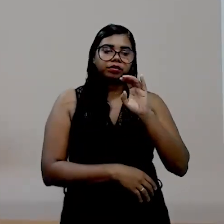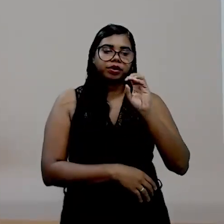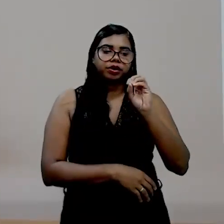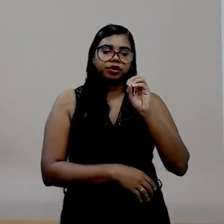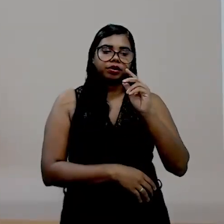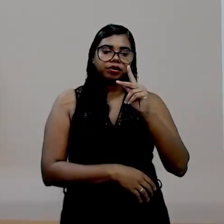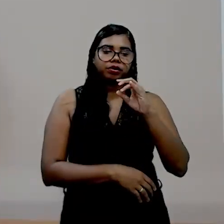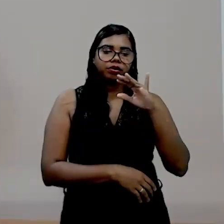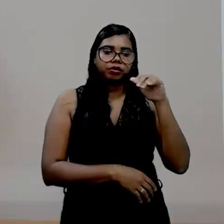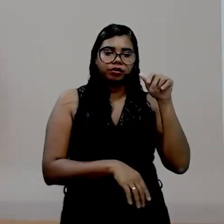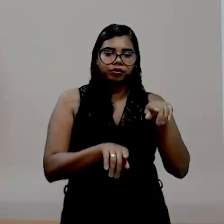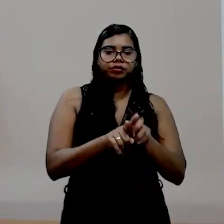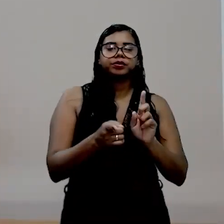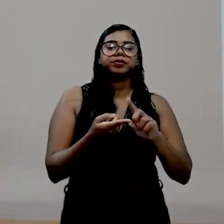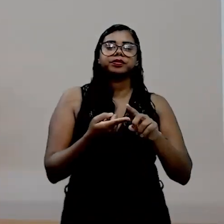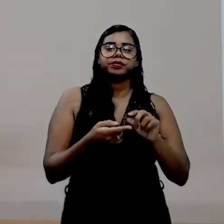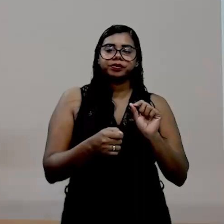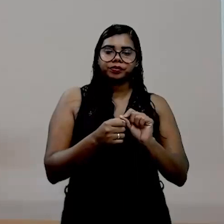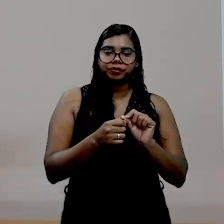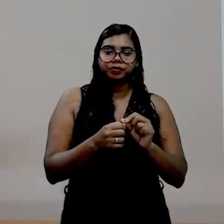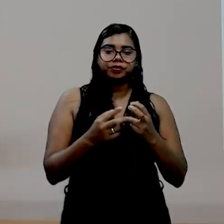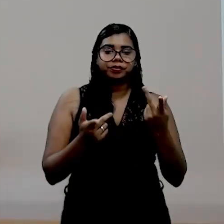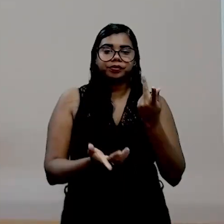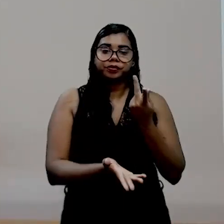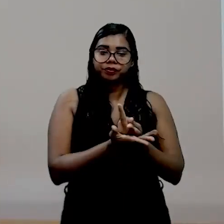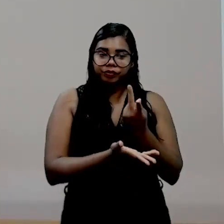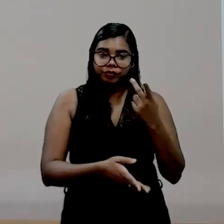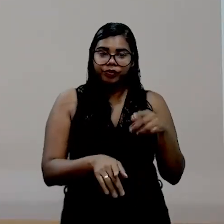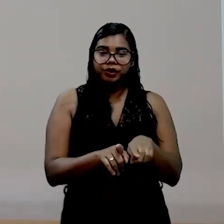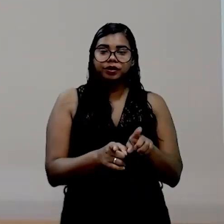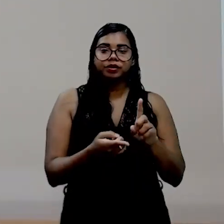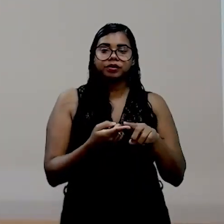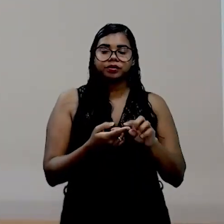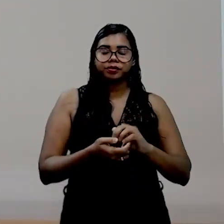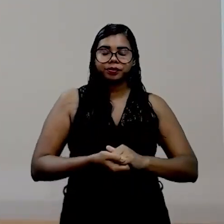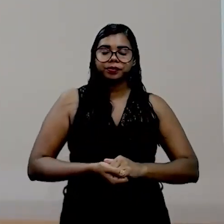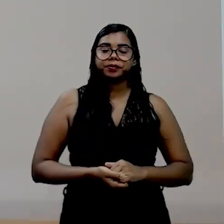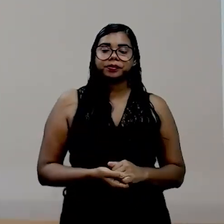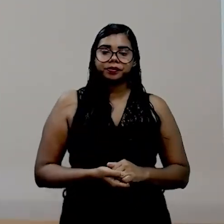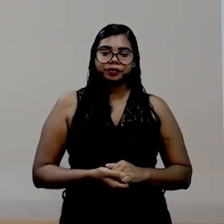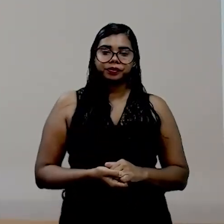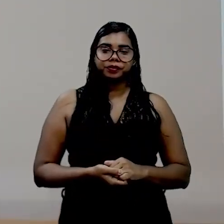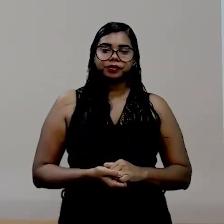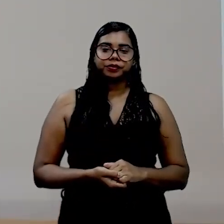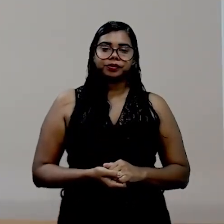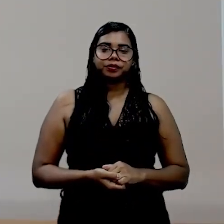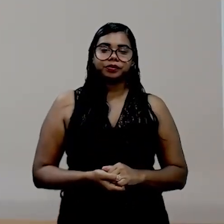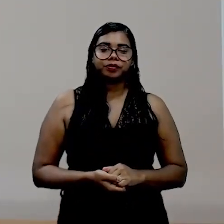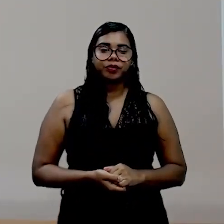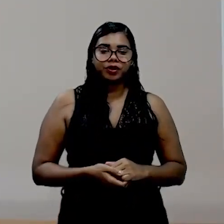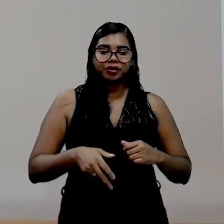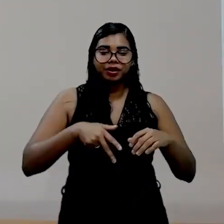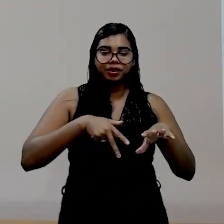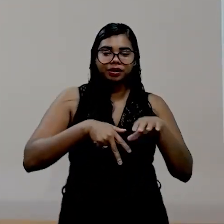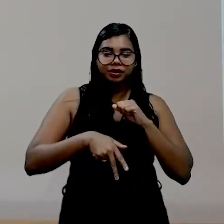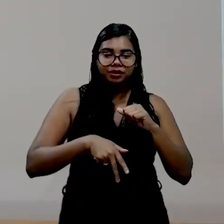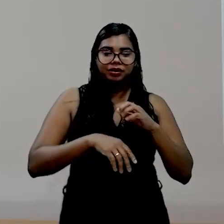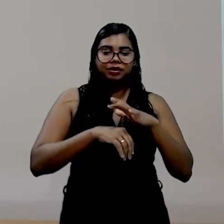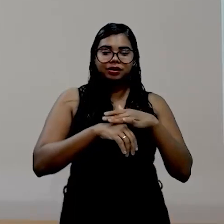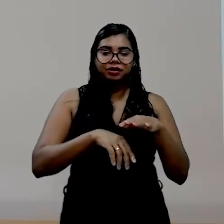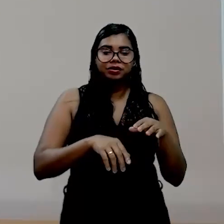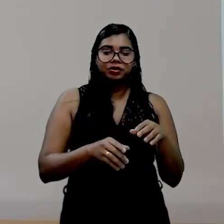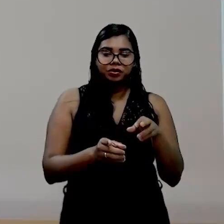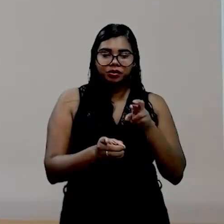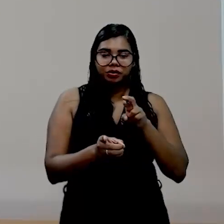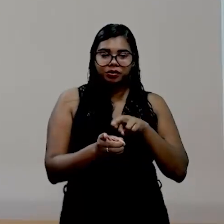PSA alto, biópsia. E muitas vezes o que acontecia? Dava negativa a biópsia. E o cara tinha uma infecção, tinha uma prostatite.